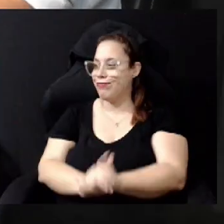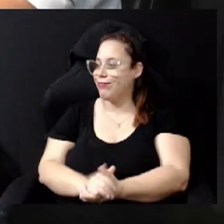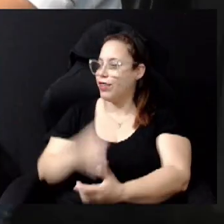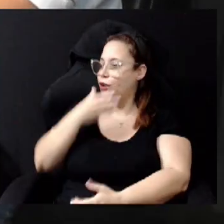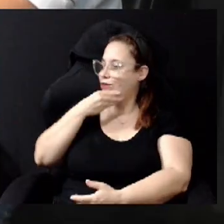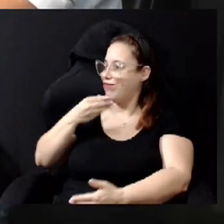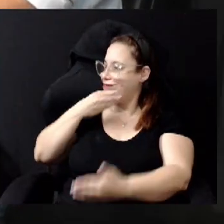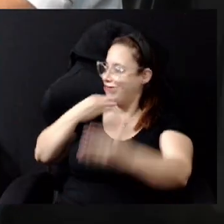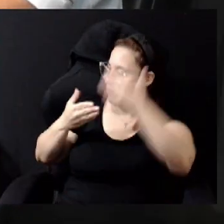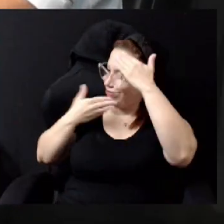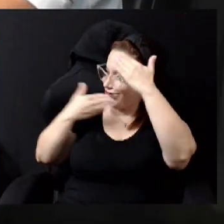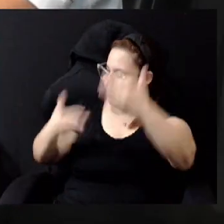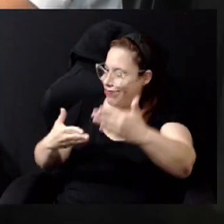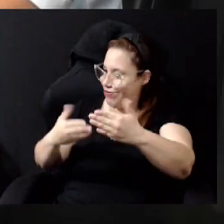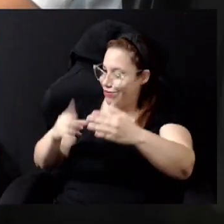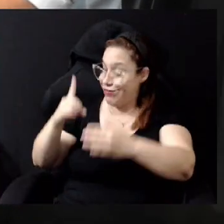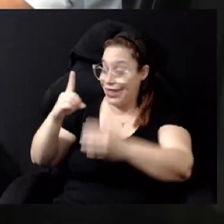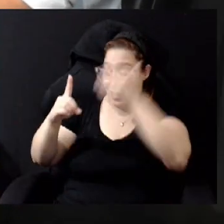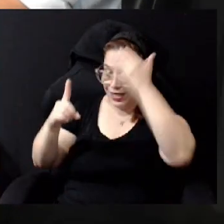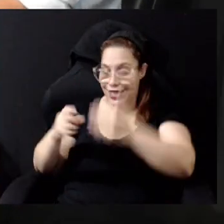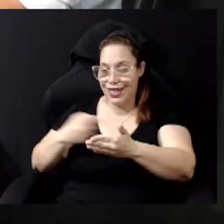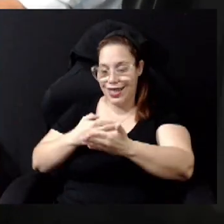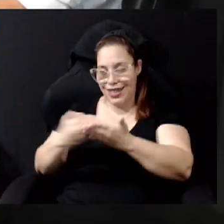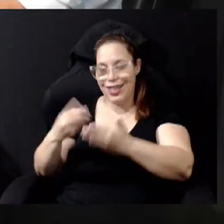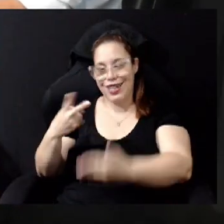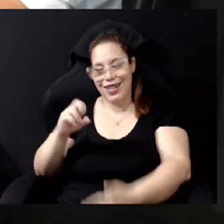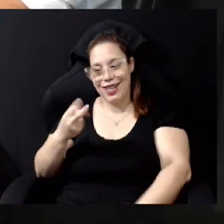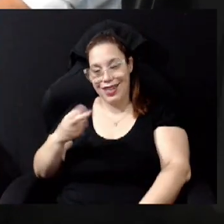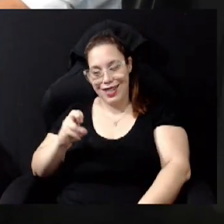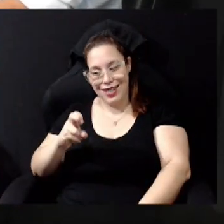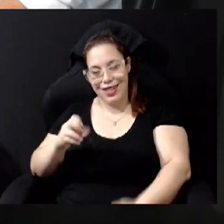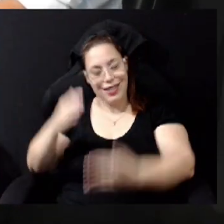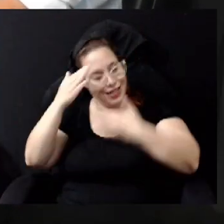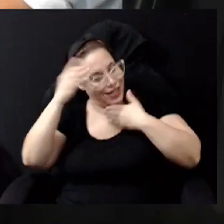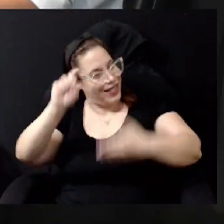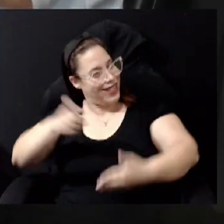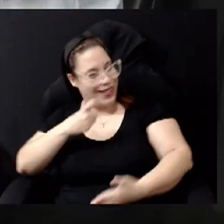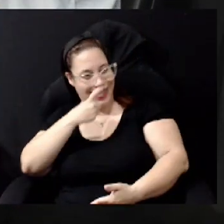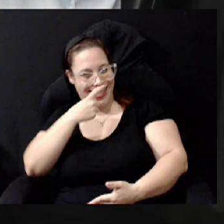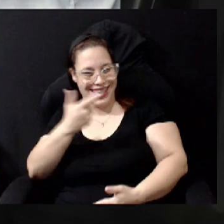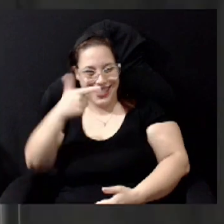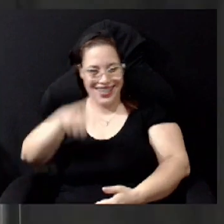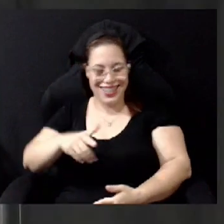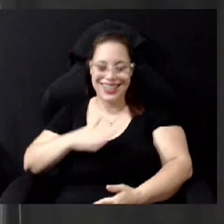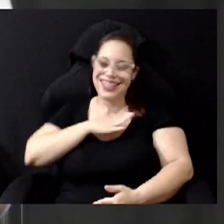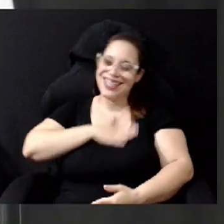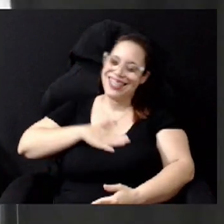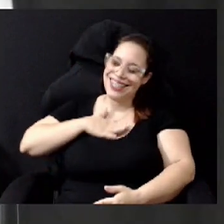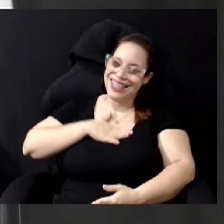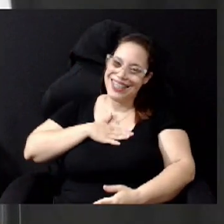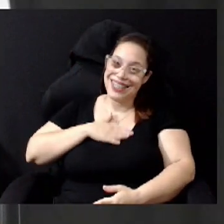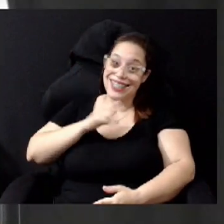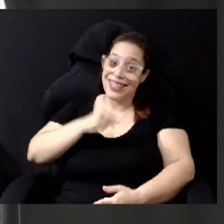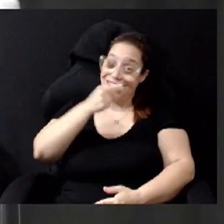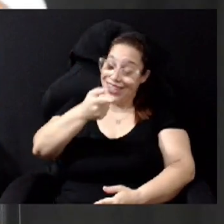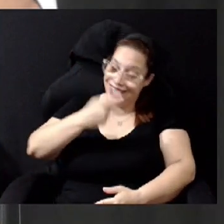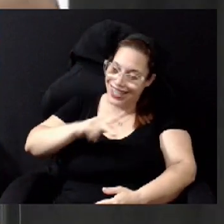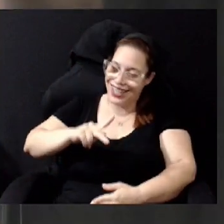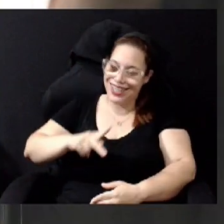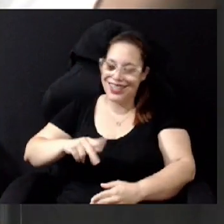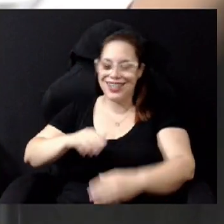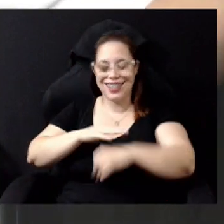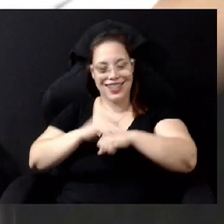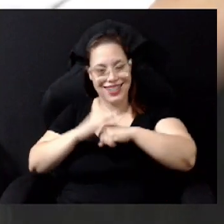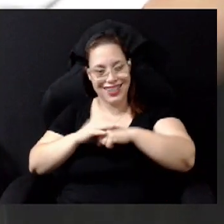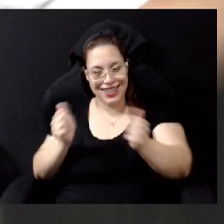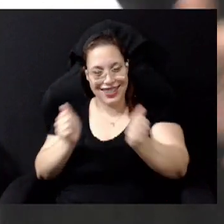obrigada e, se Deus quiser, até 2025. Obrigado, Mirna. Obrigado mais uma vez pelo carinho. Obrigado pelo seu carinho de estar conosco. A toda a